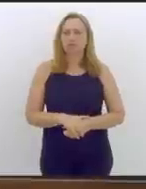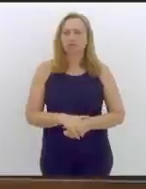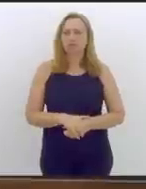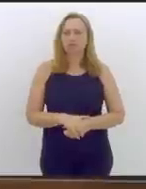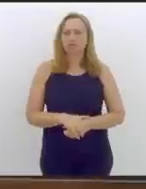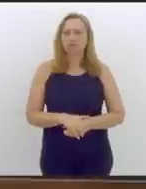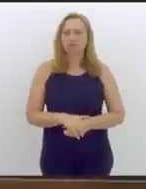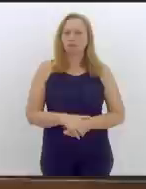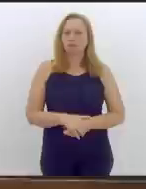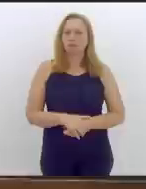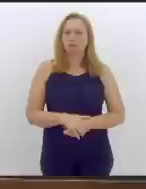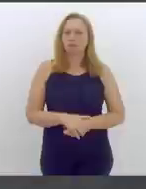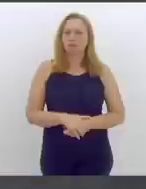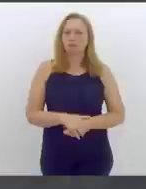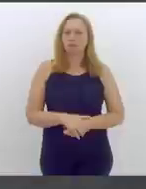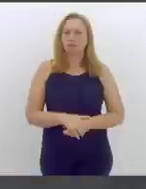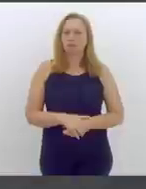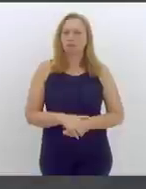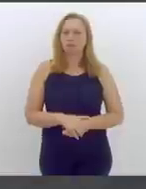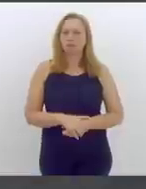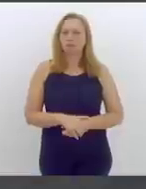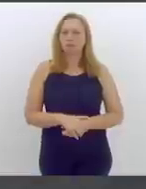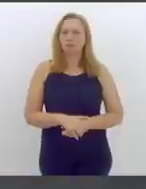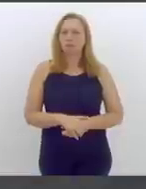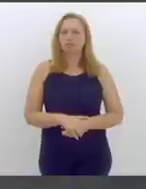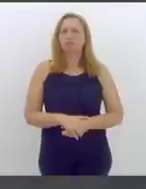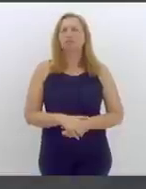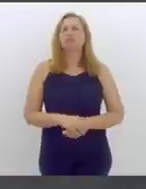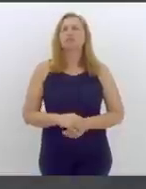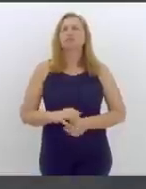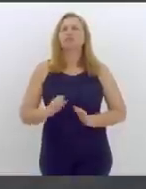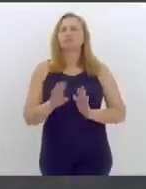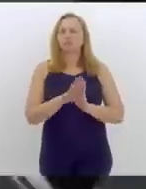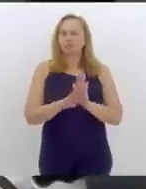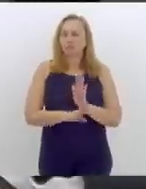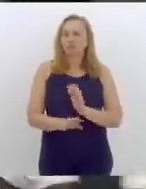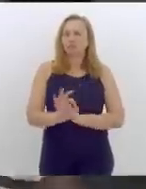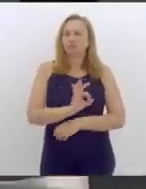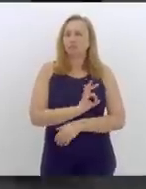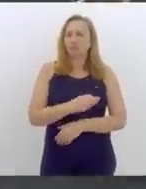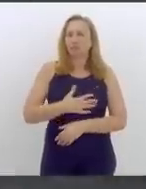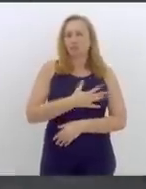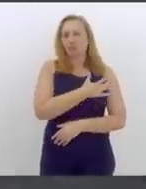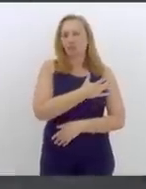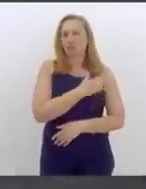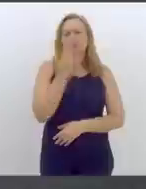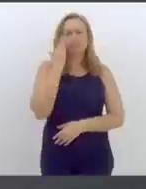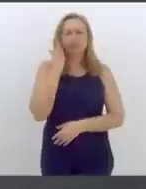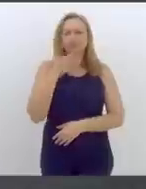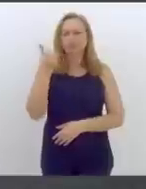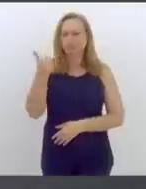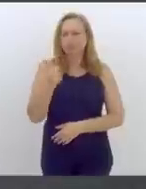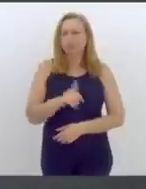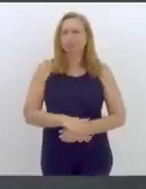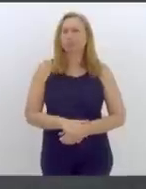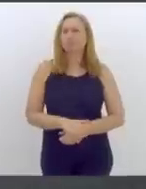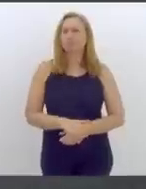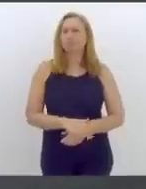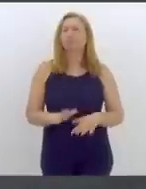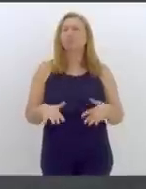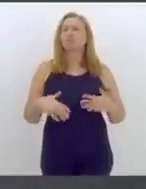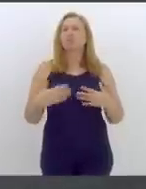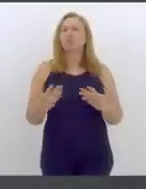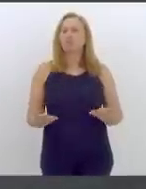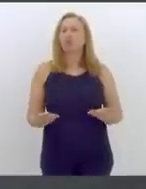mas falar de escala na Polícia Militar a gente tem que entender alguns cenários na Polícia Militar Qual o público